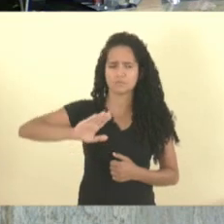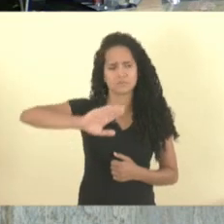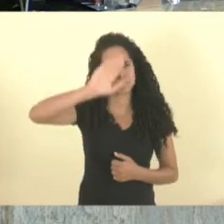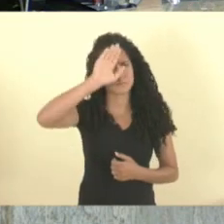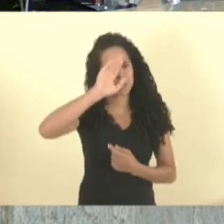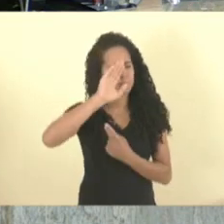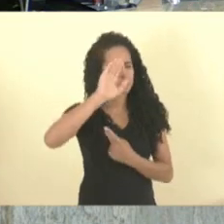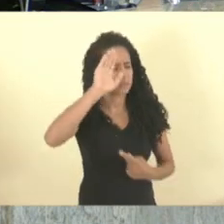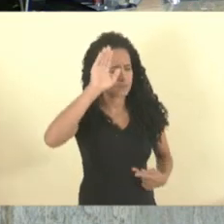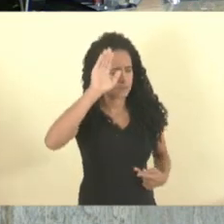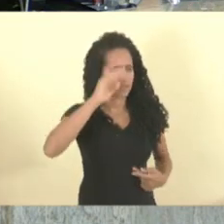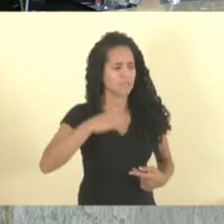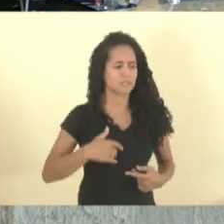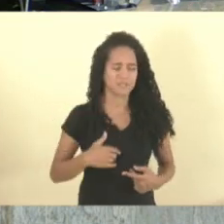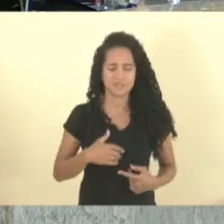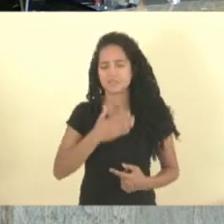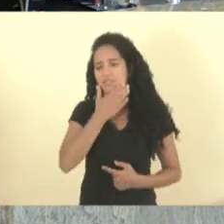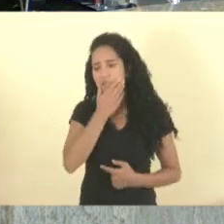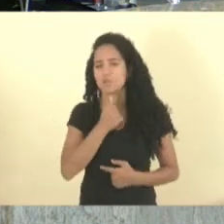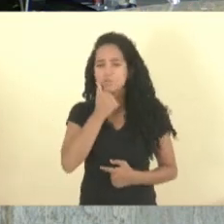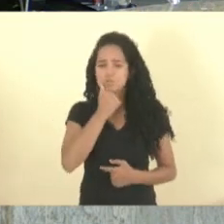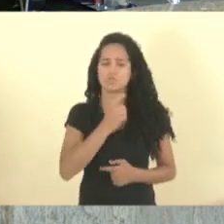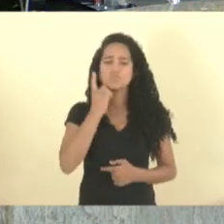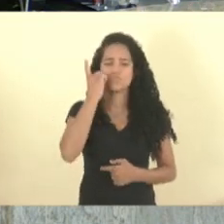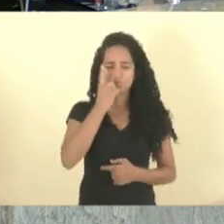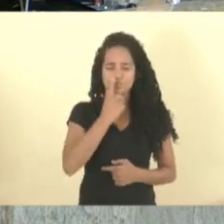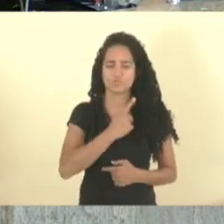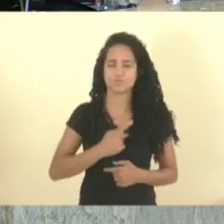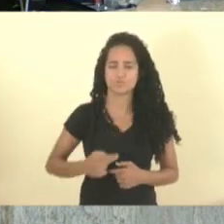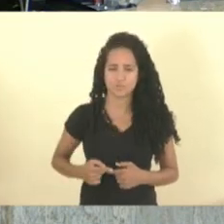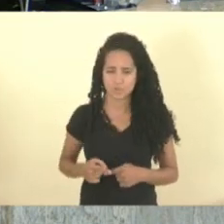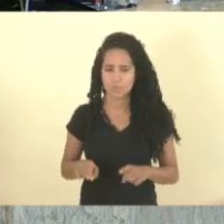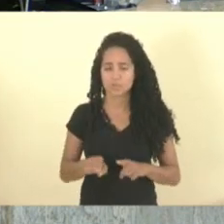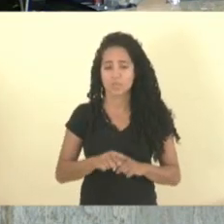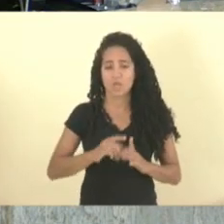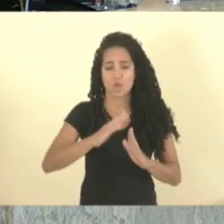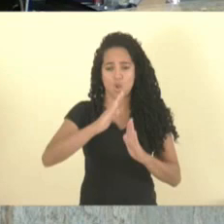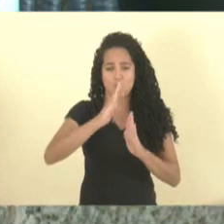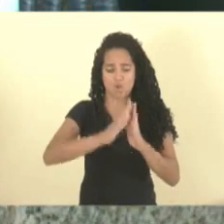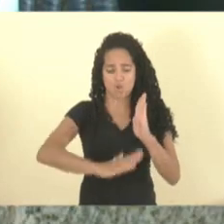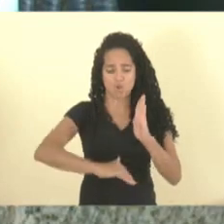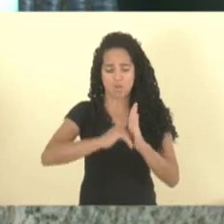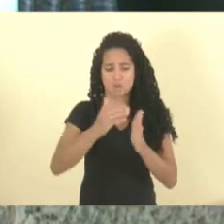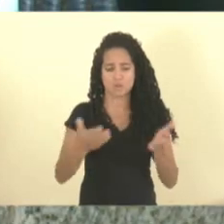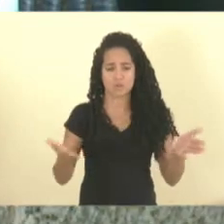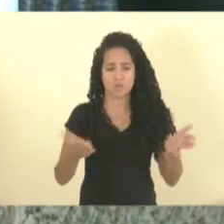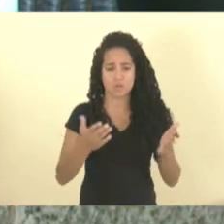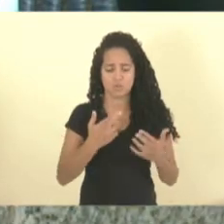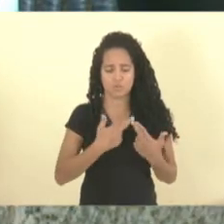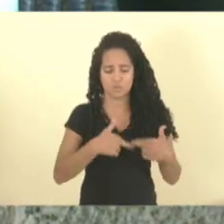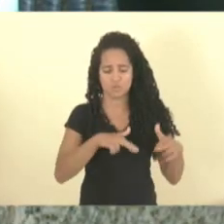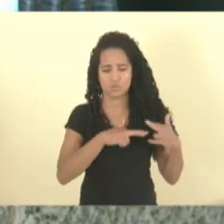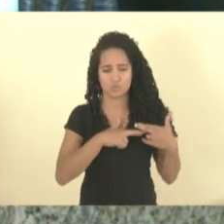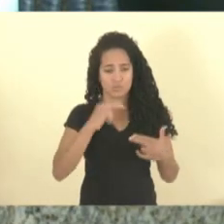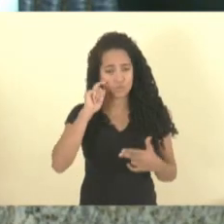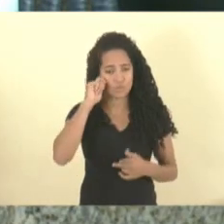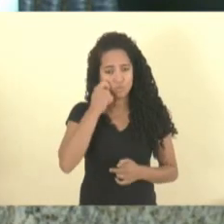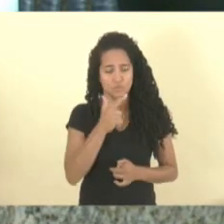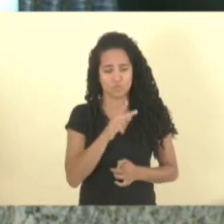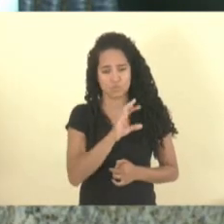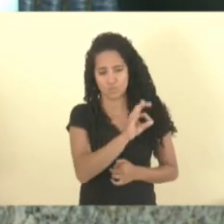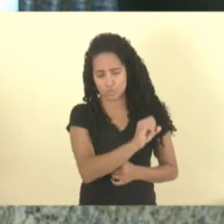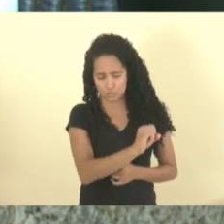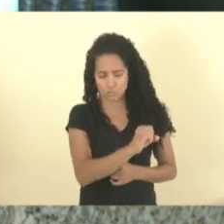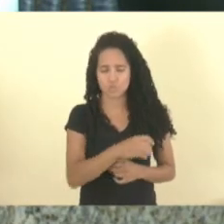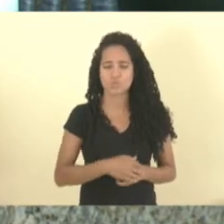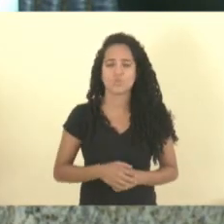senhor presidente, senhores deputados, Colatina está de luto hoje, faleceu o ex-vereador